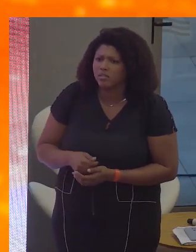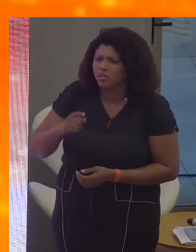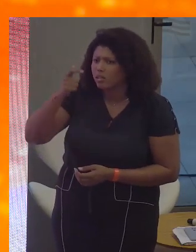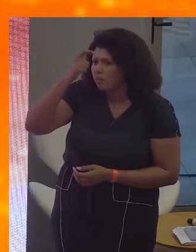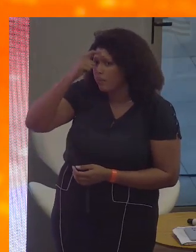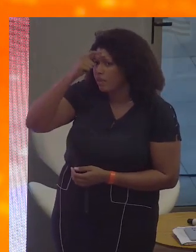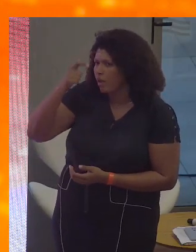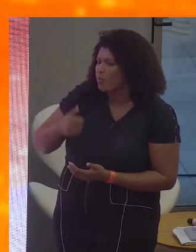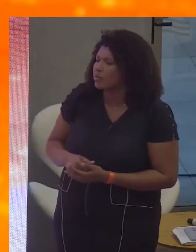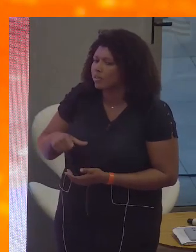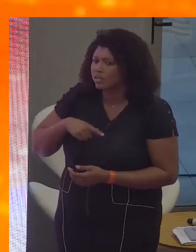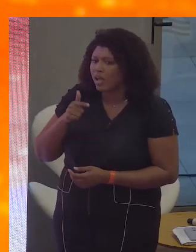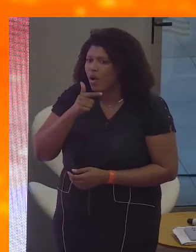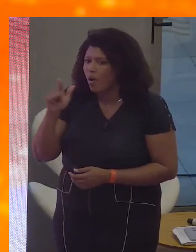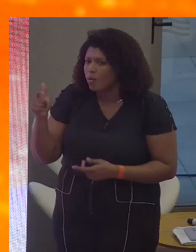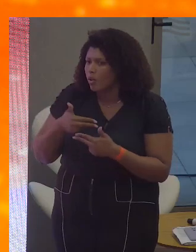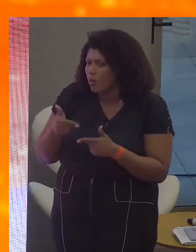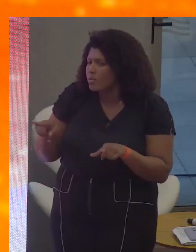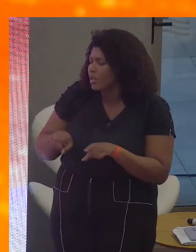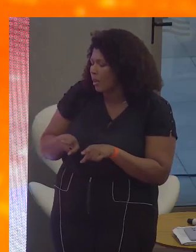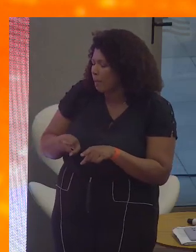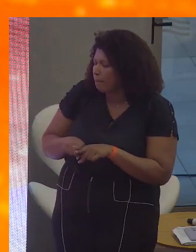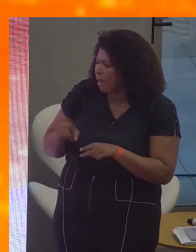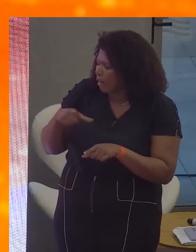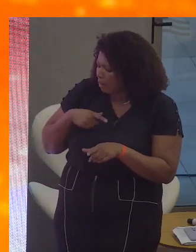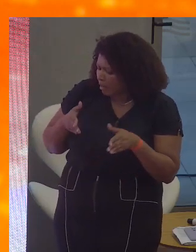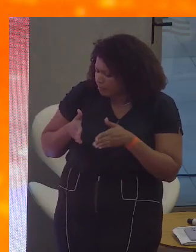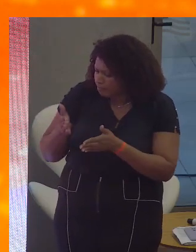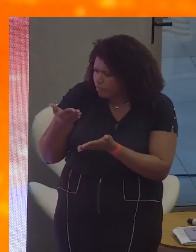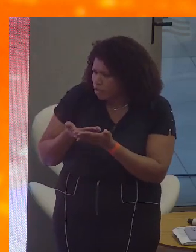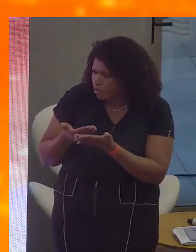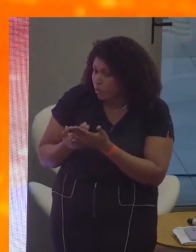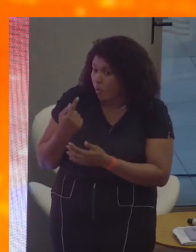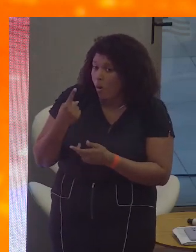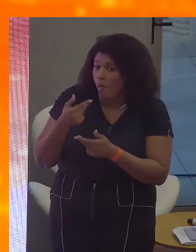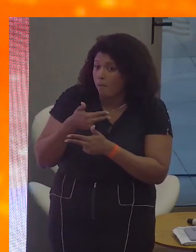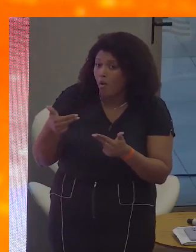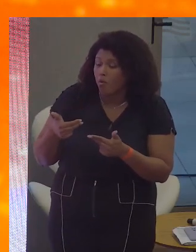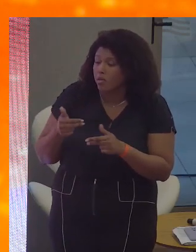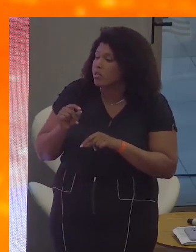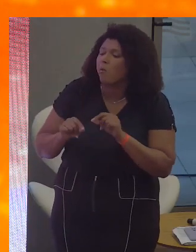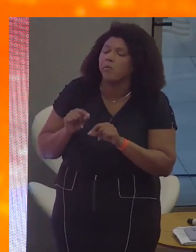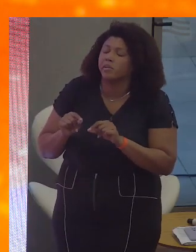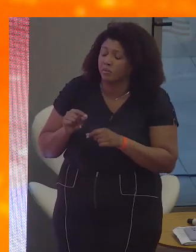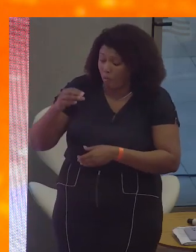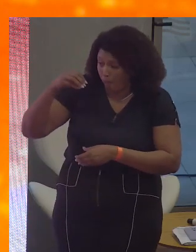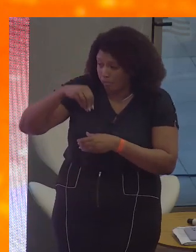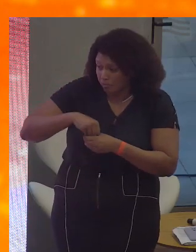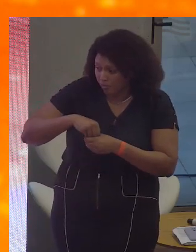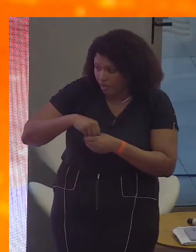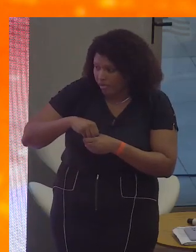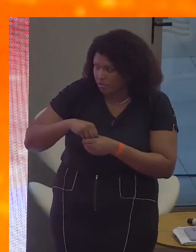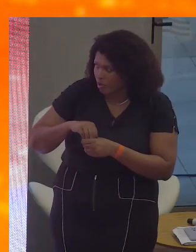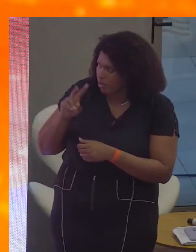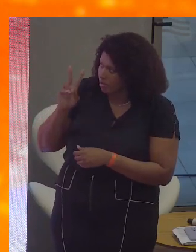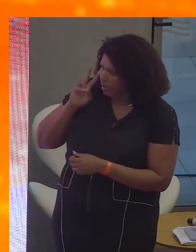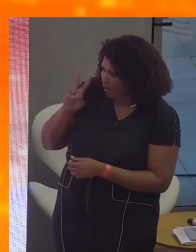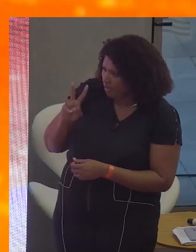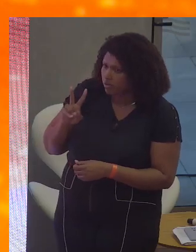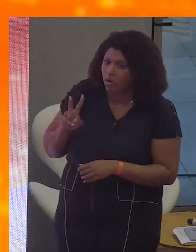outra questão também que a gente fez nessa linha de estudo. Uma coisa é o que tem de